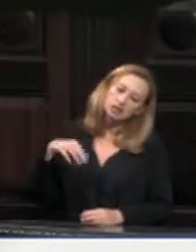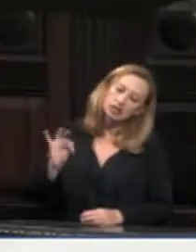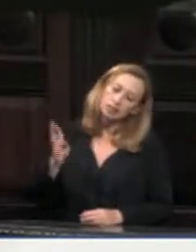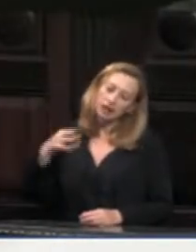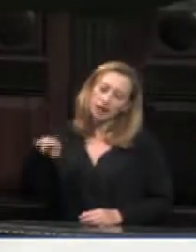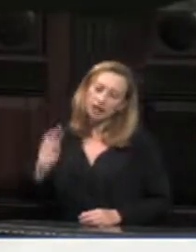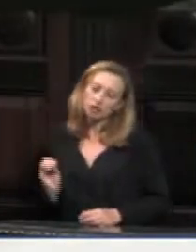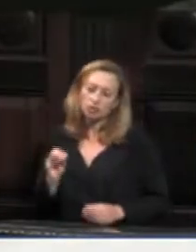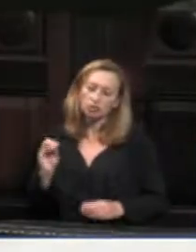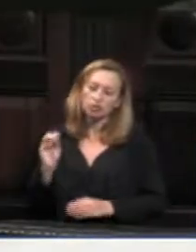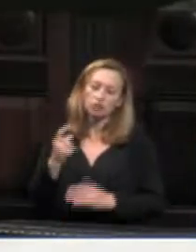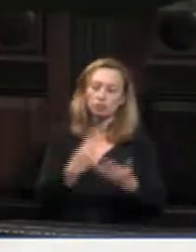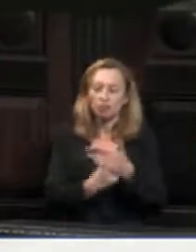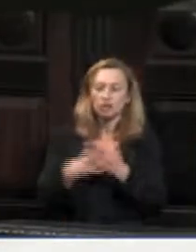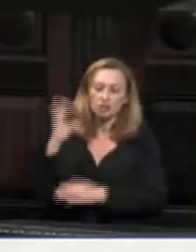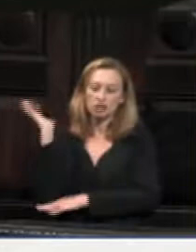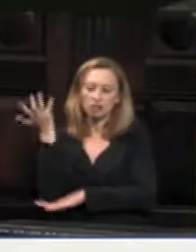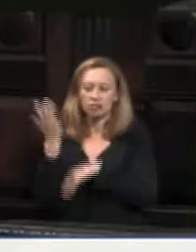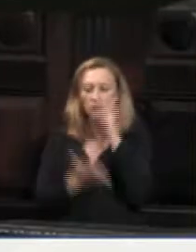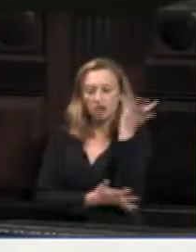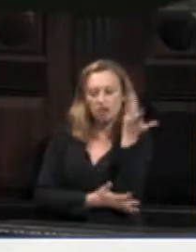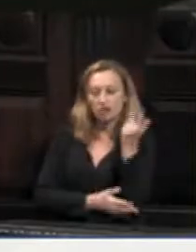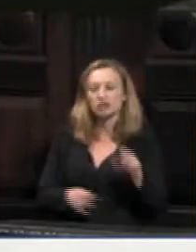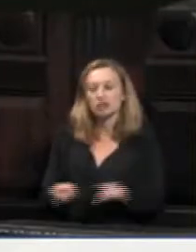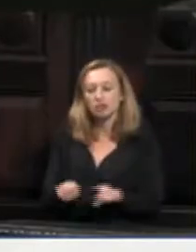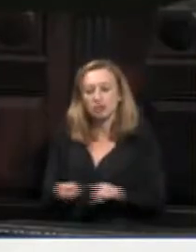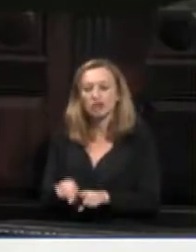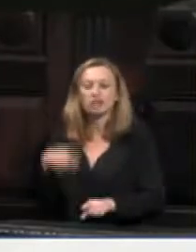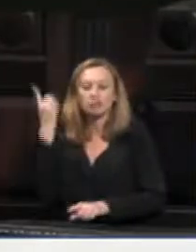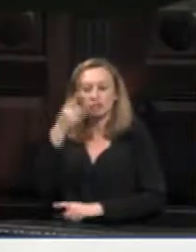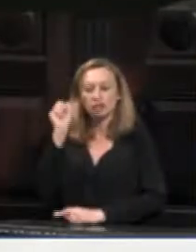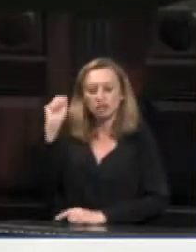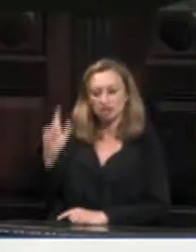Meio Ambiente, e do deputado André Lazzaroni.